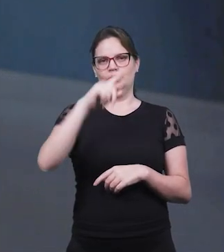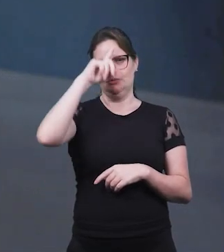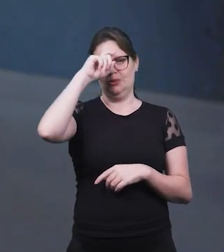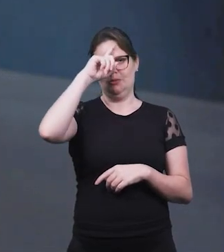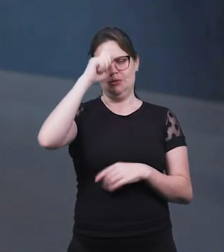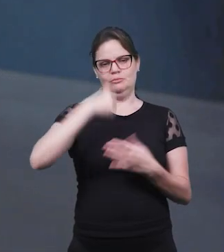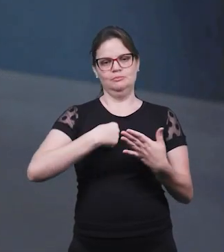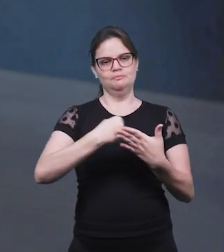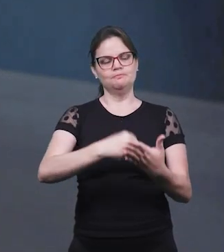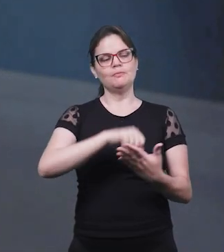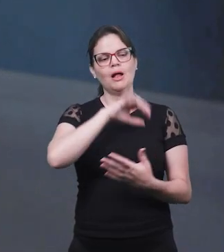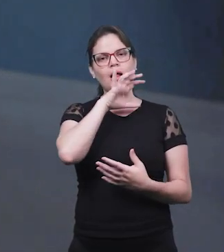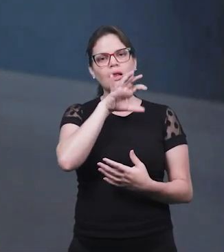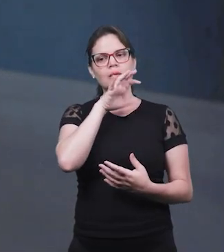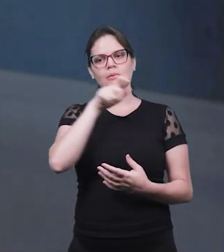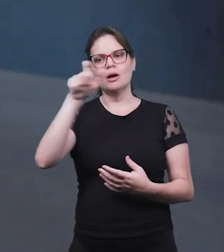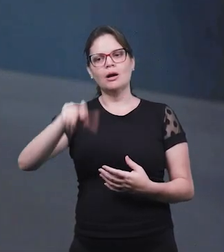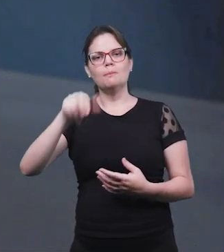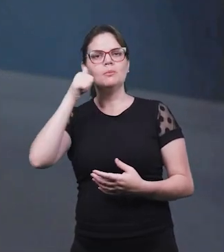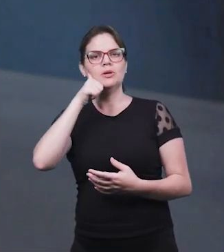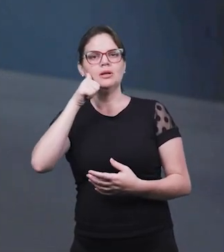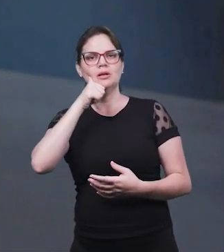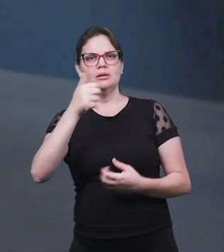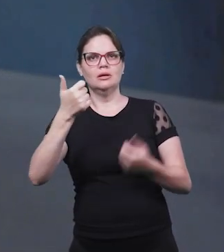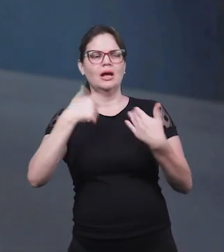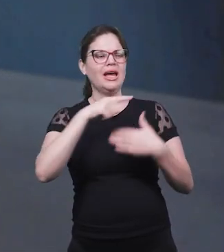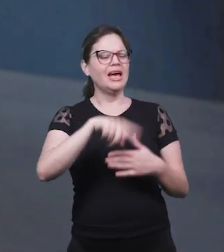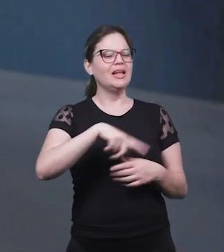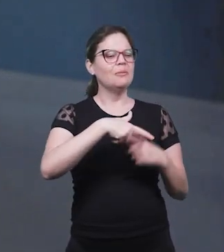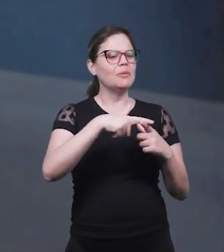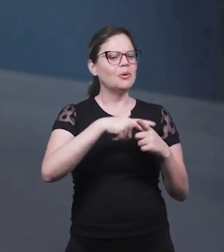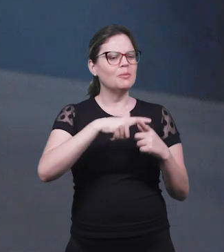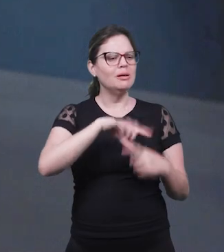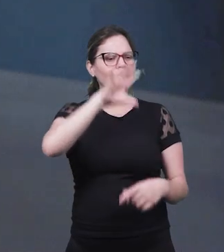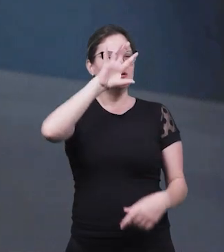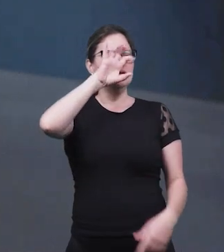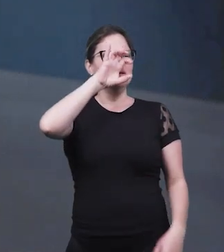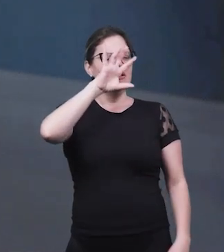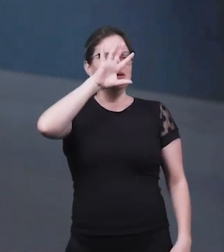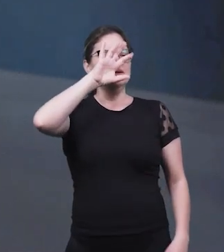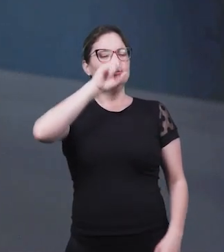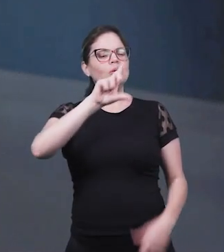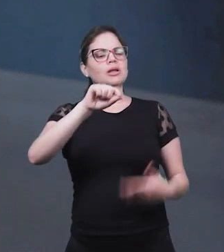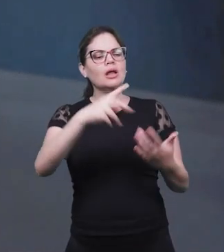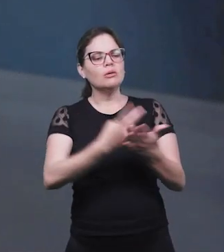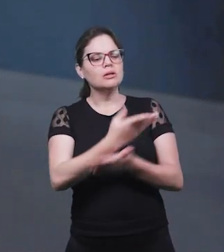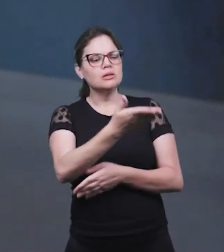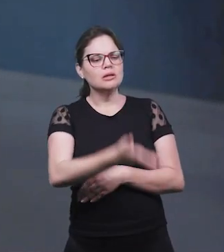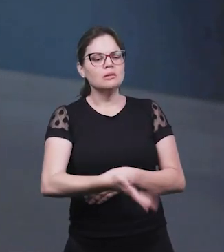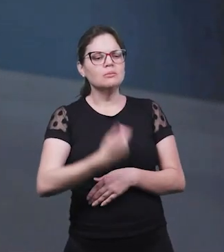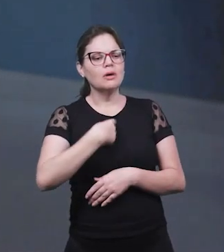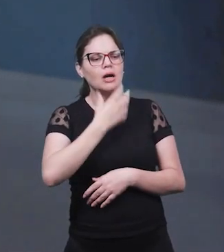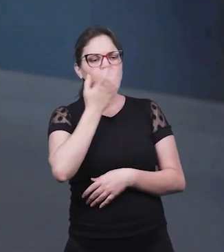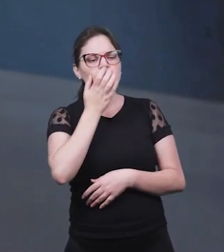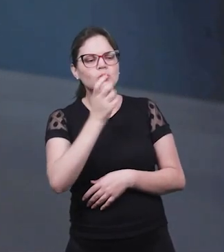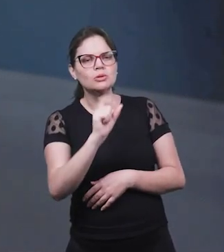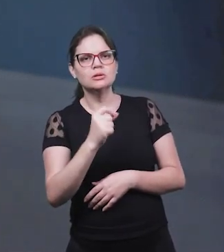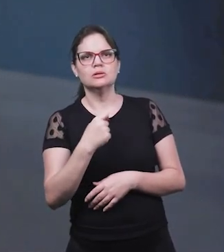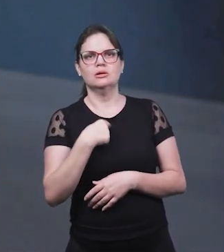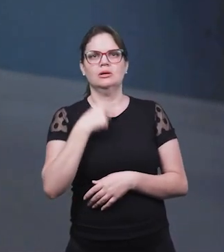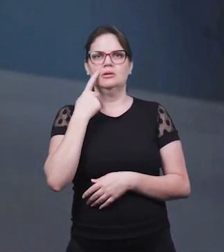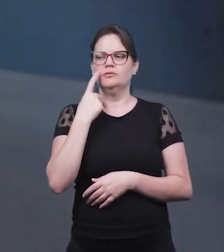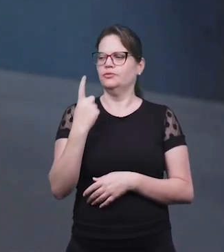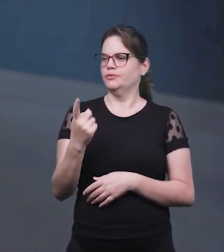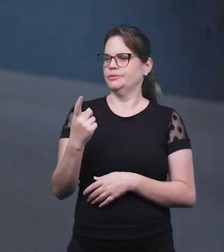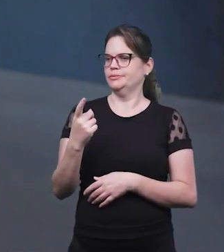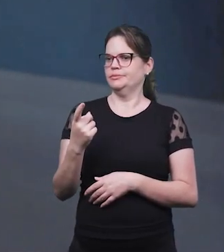e que a proprietária, olha, esse problema respiratório, o que está acontecendo? E aí eu olhei para ela, desde